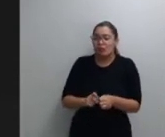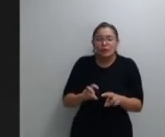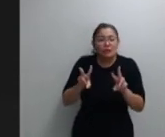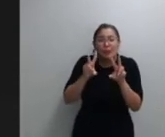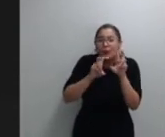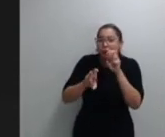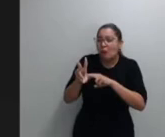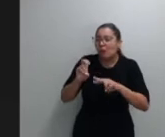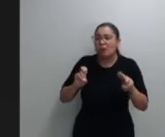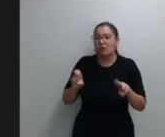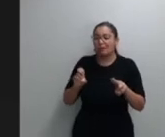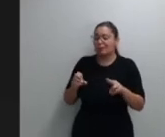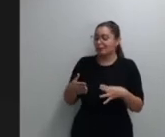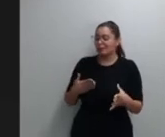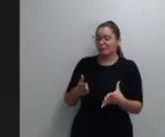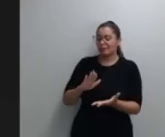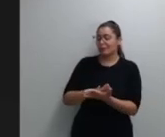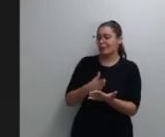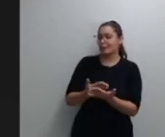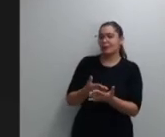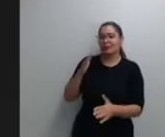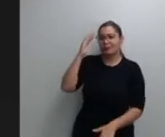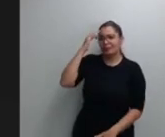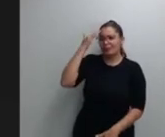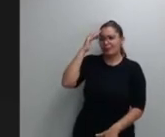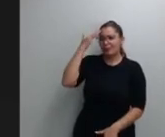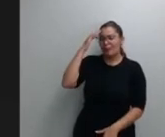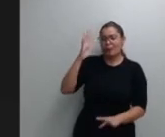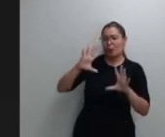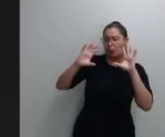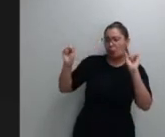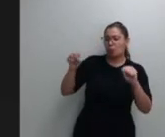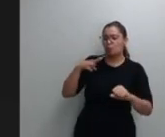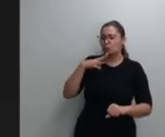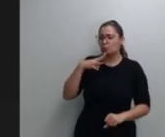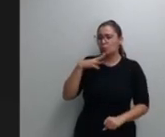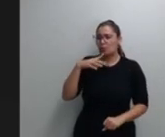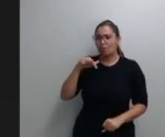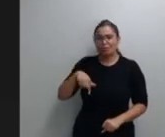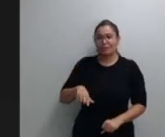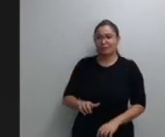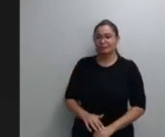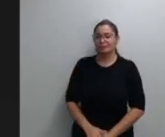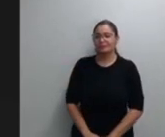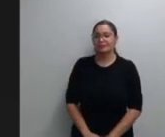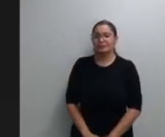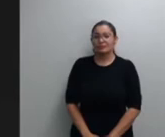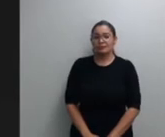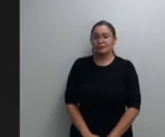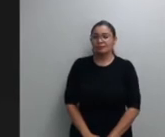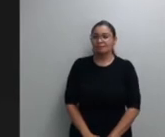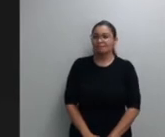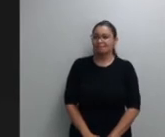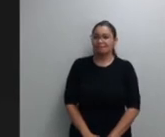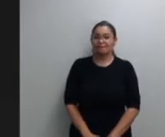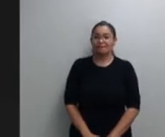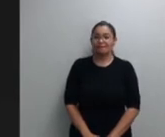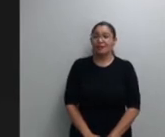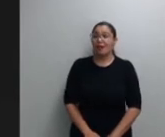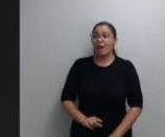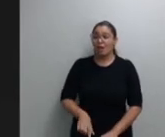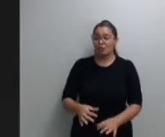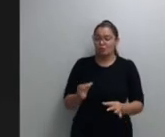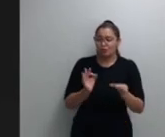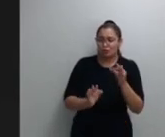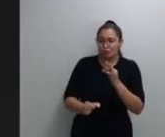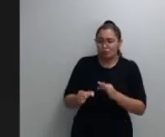o norte interpretativo fornecido pelo Supremo Tribunal Federal nesse leading case. não ser juridicamente